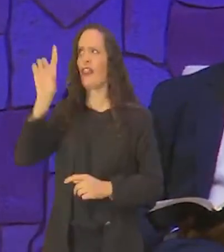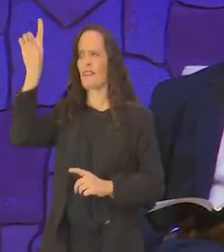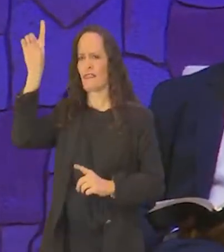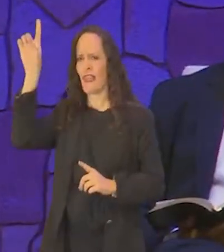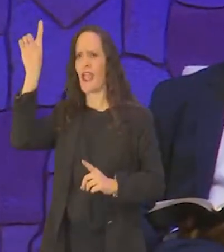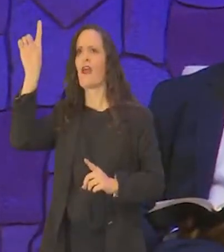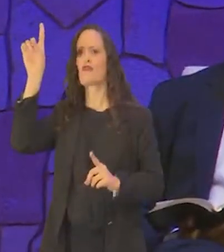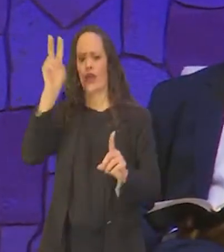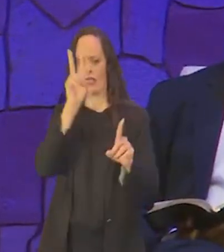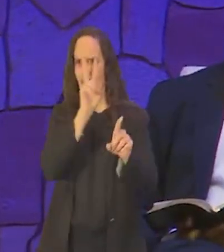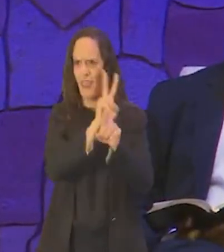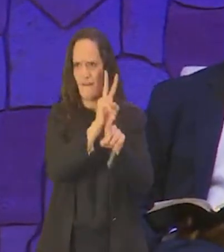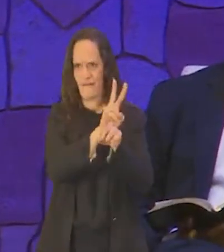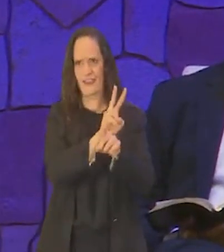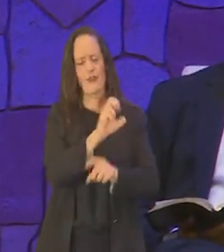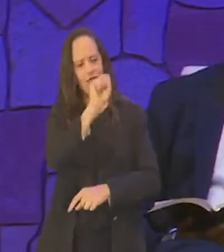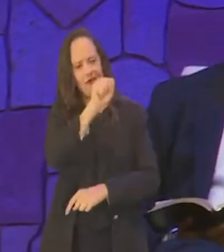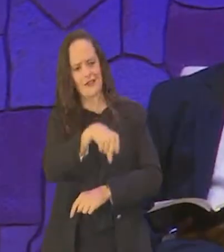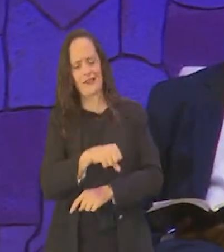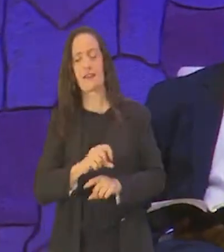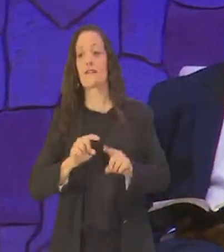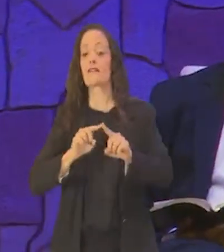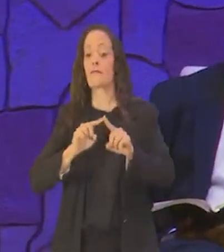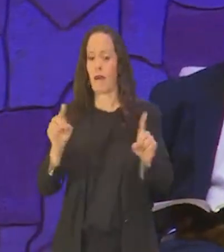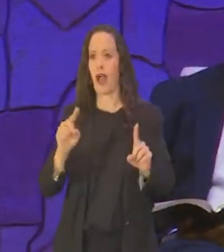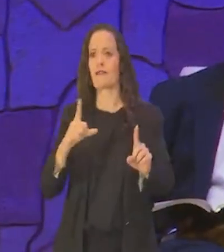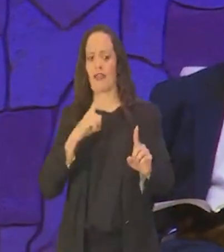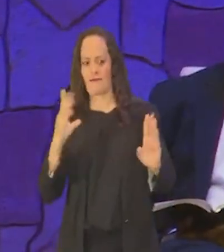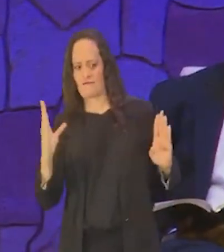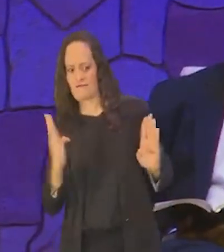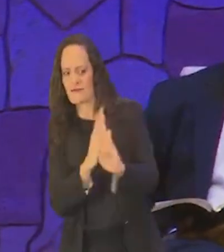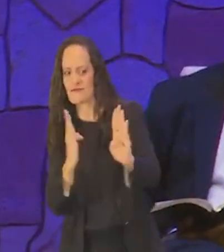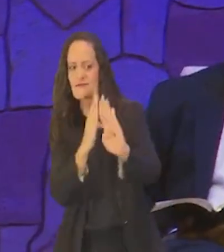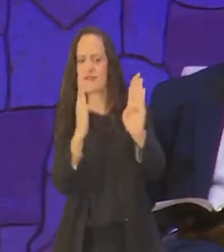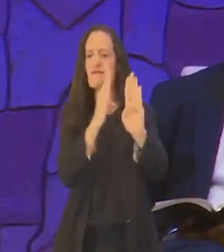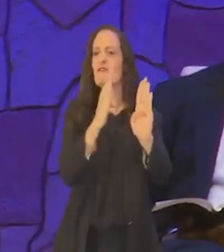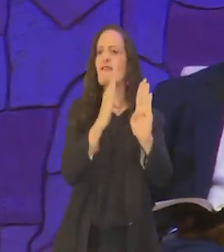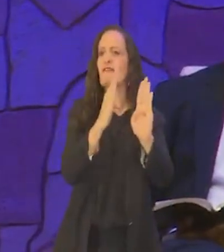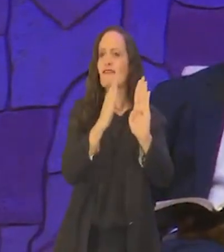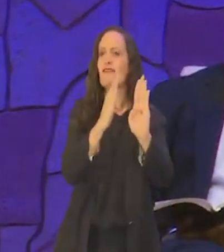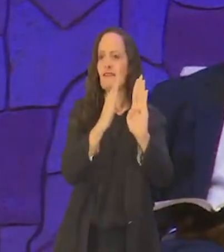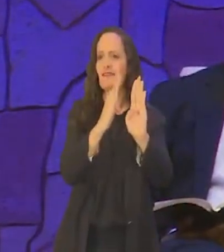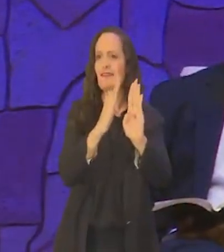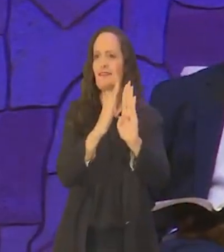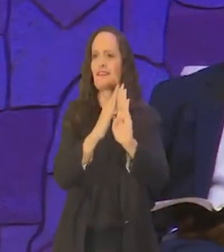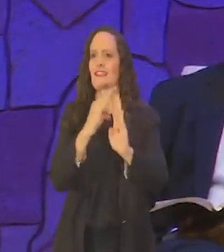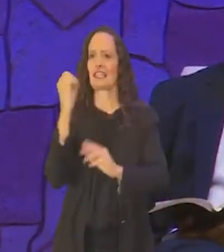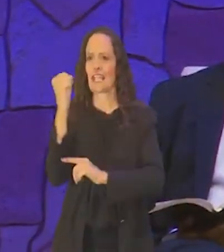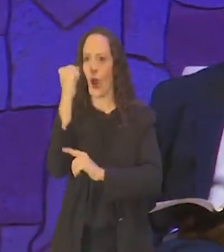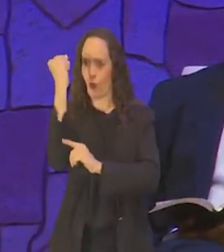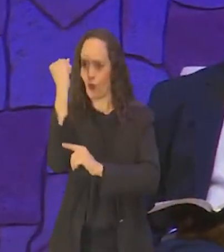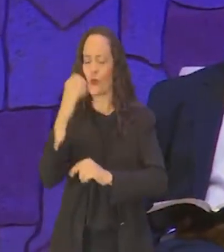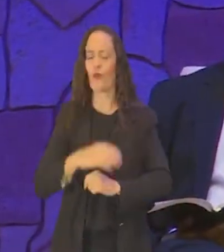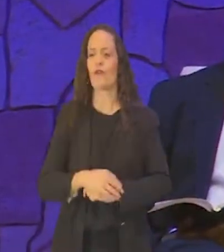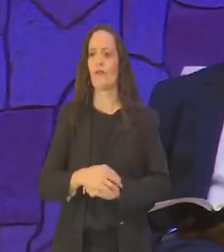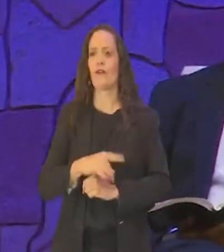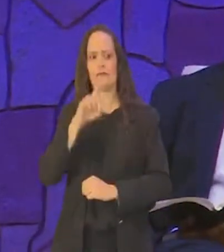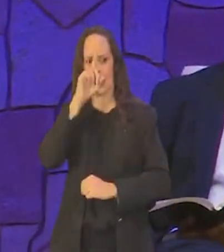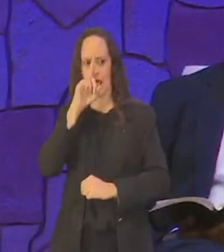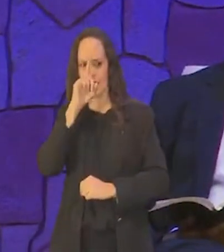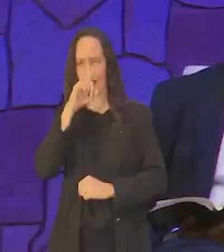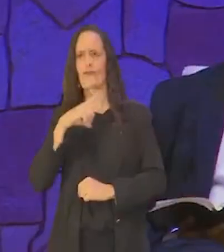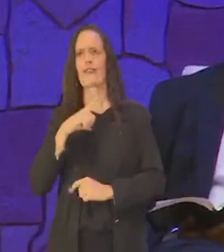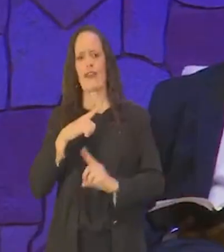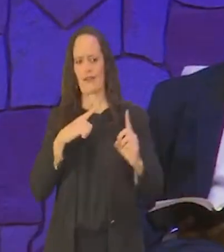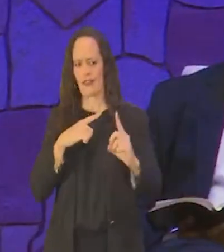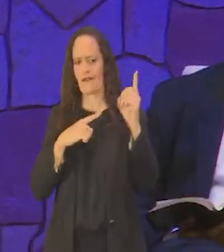situações. O colocou por ser perseguido por Saul. Quantos perigos,